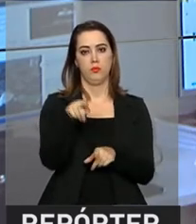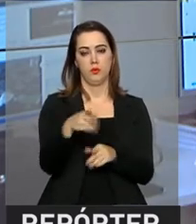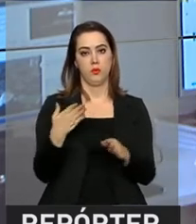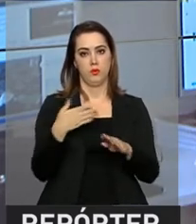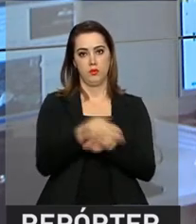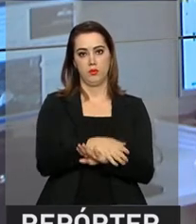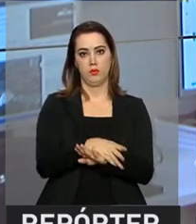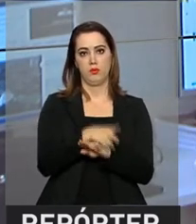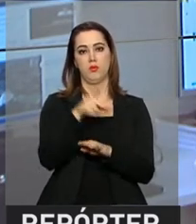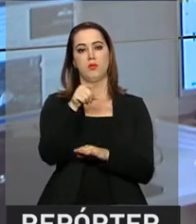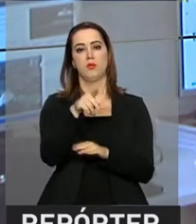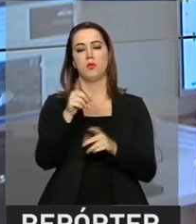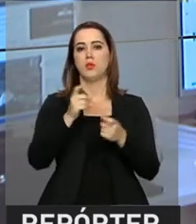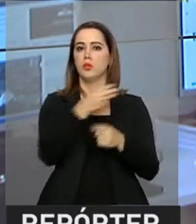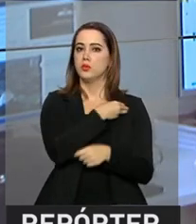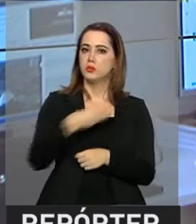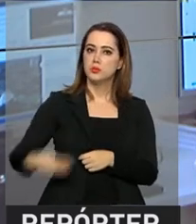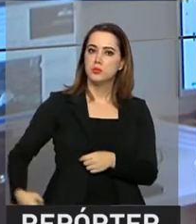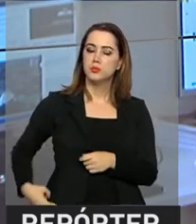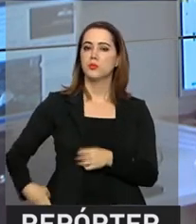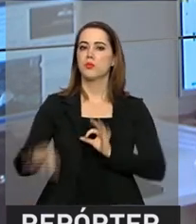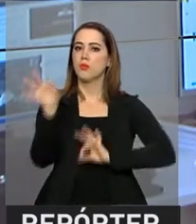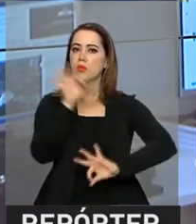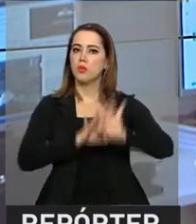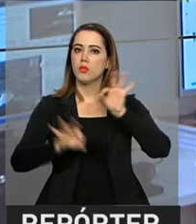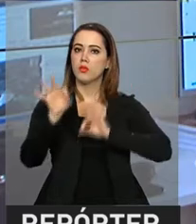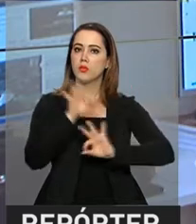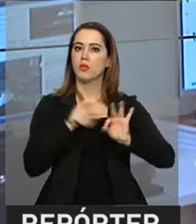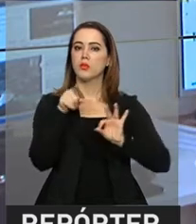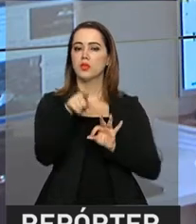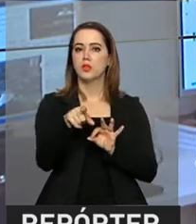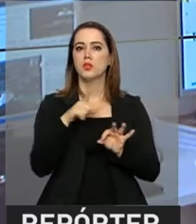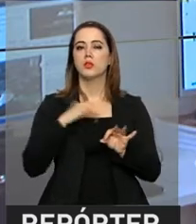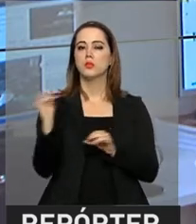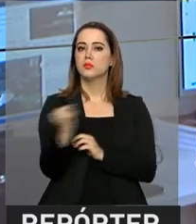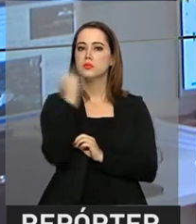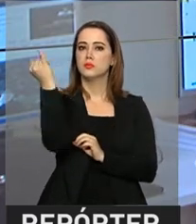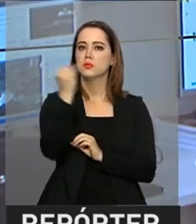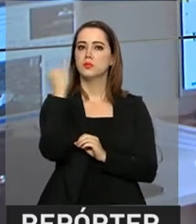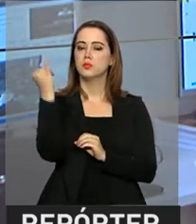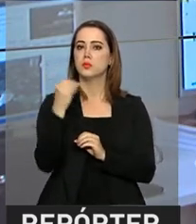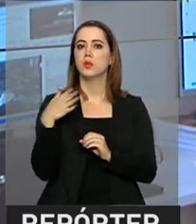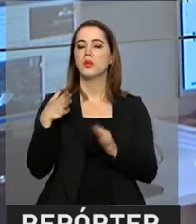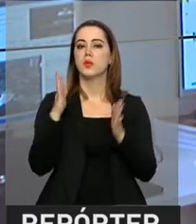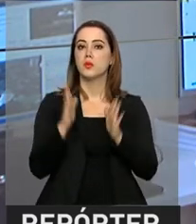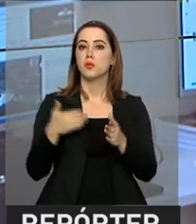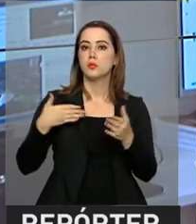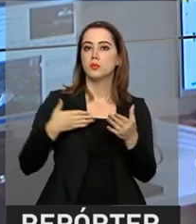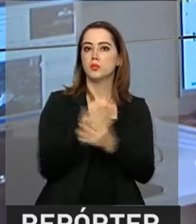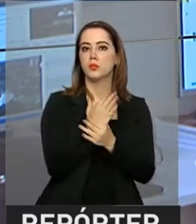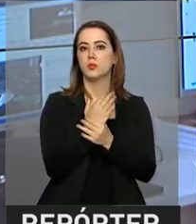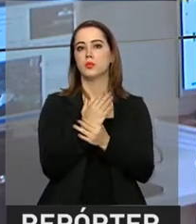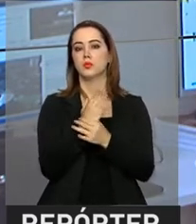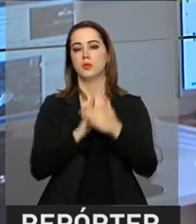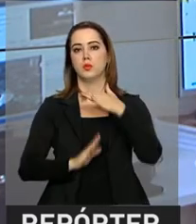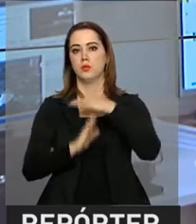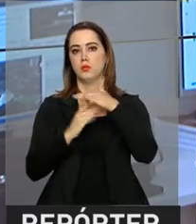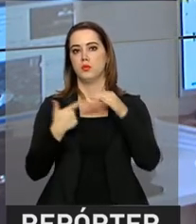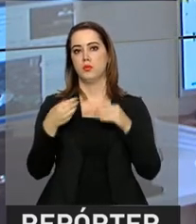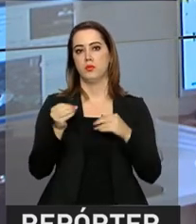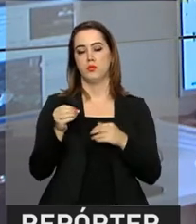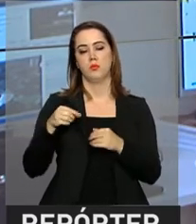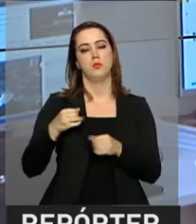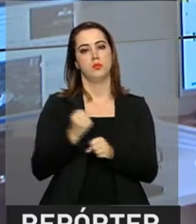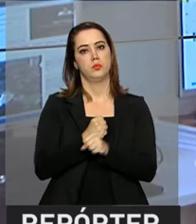Diogo Oliveira. Ele falou sobre a importância de aprovar a proposta que pretende limitar por 20 anos o crescimento dos gastos públicos